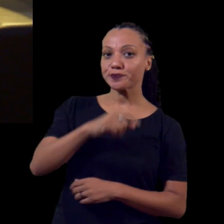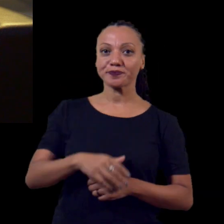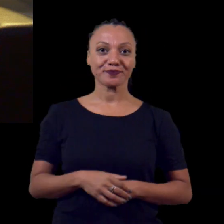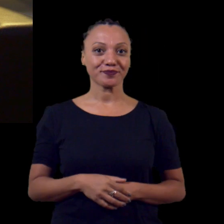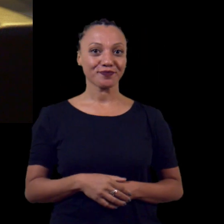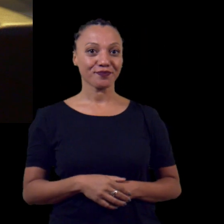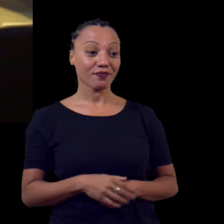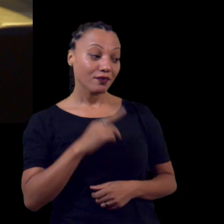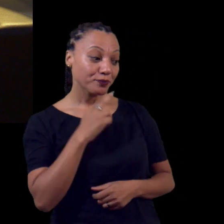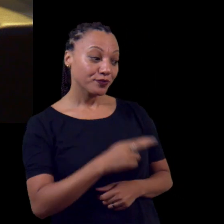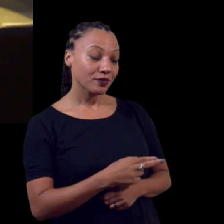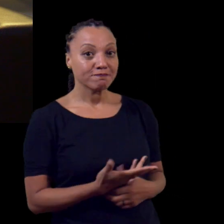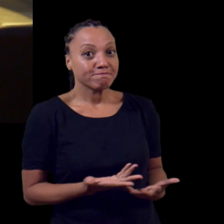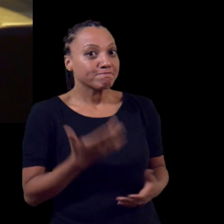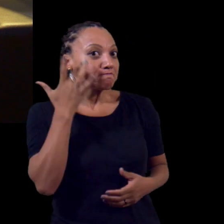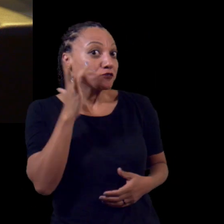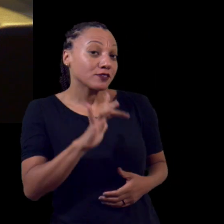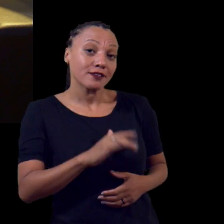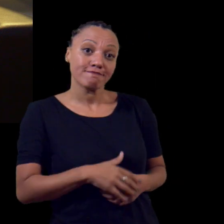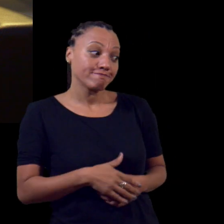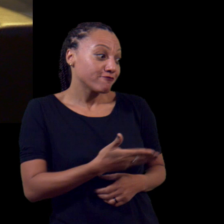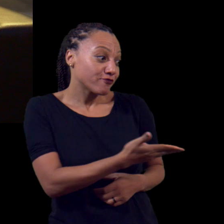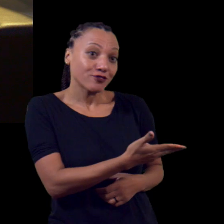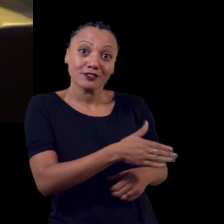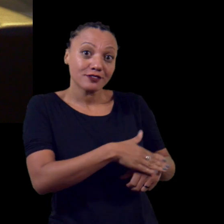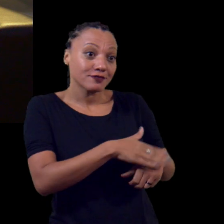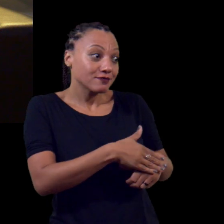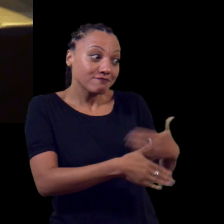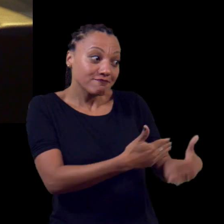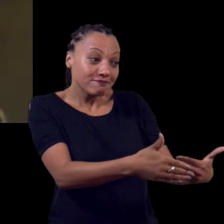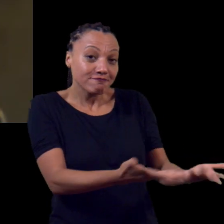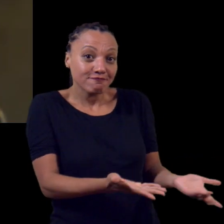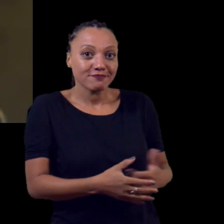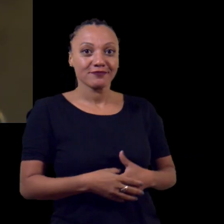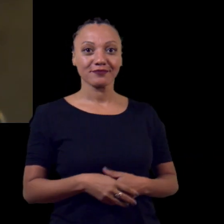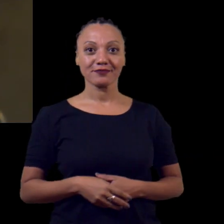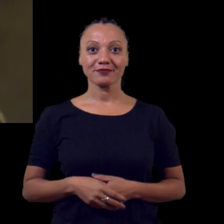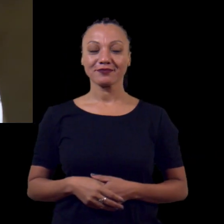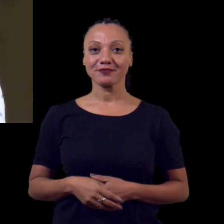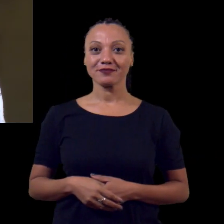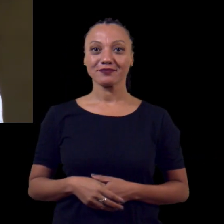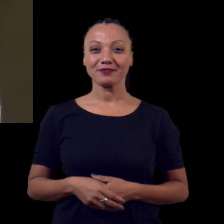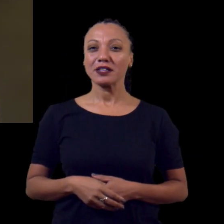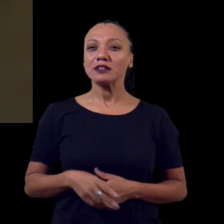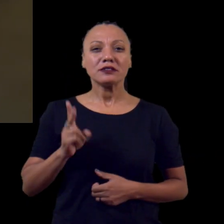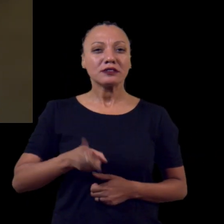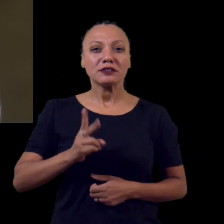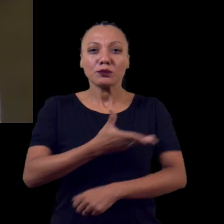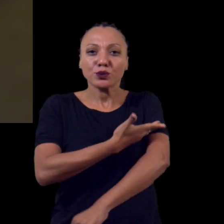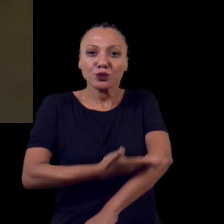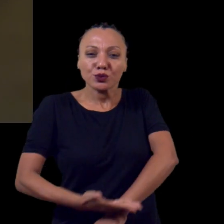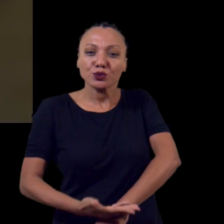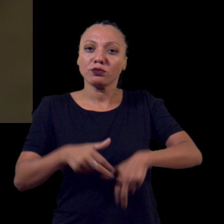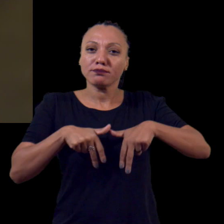Aí ela falou, eu não sei, só depende de você. Eu ia com meu pai na